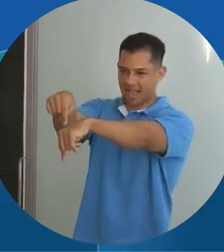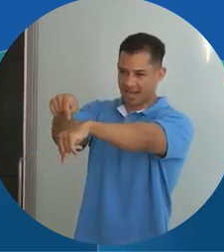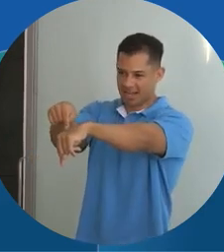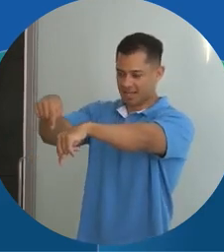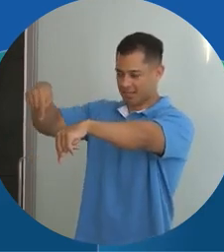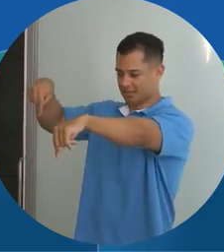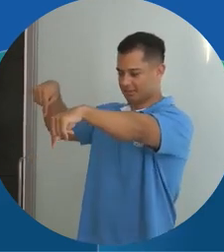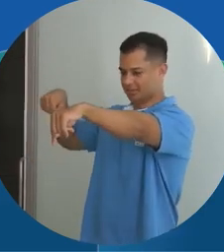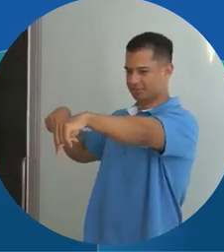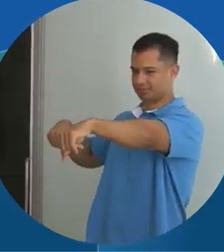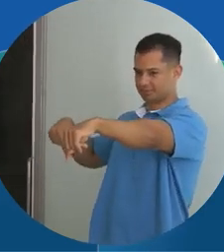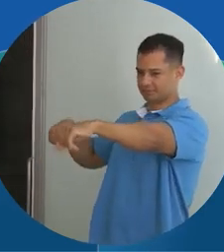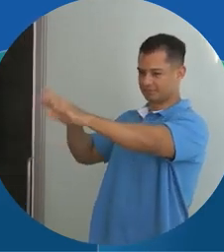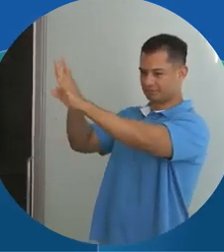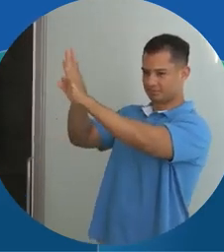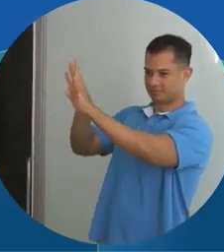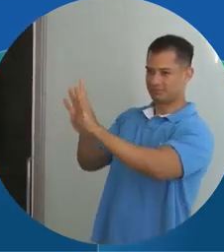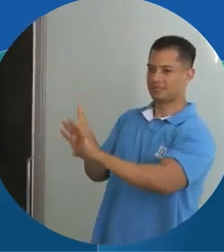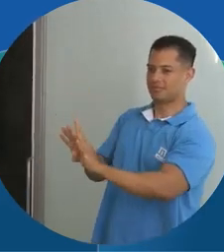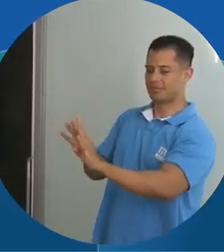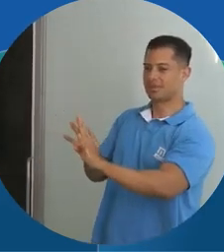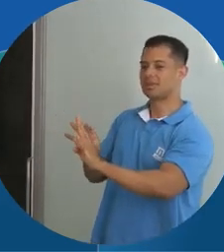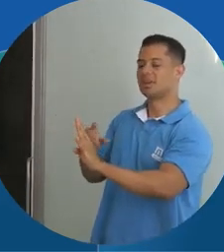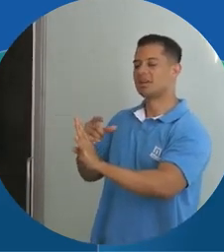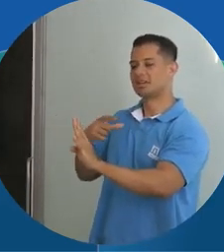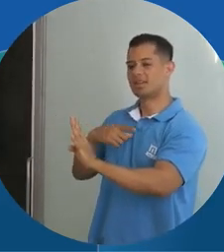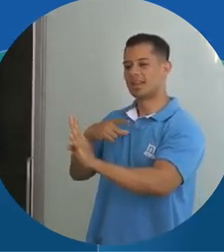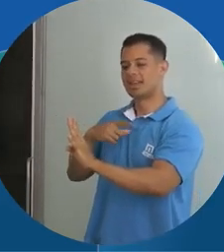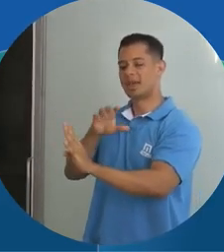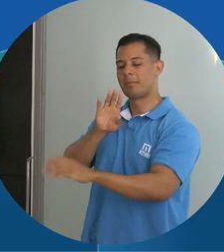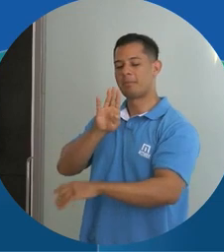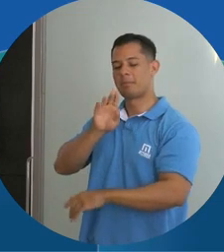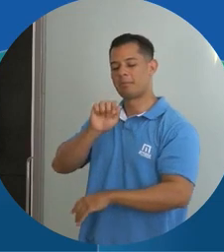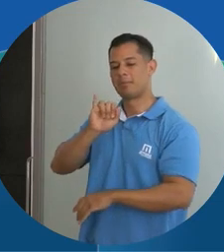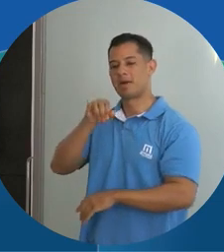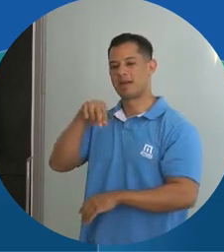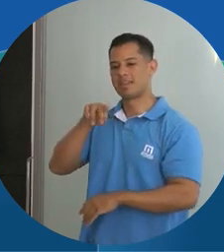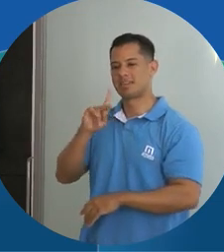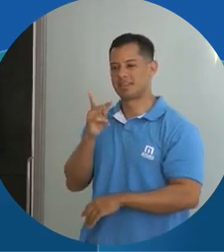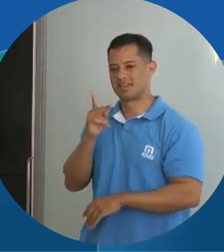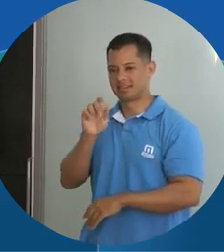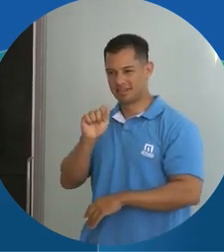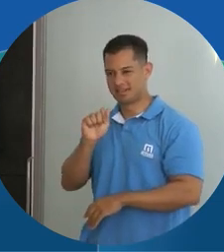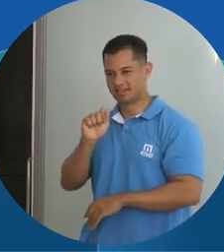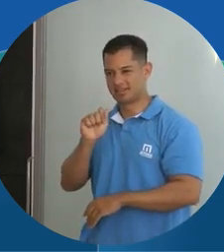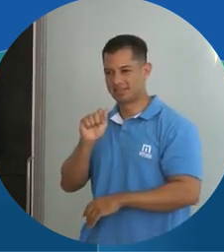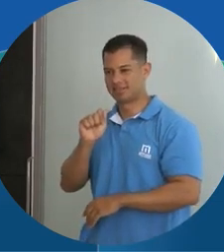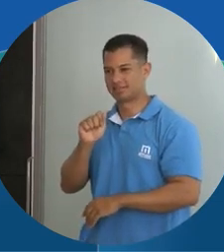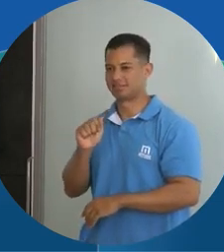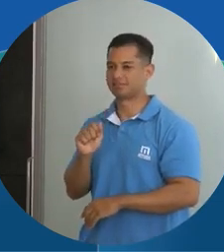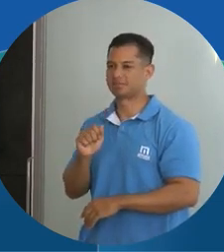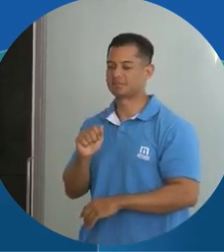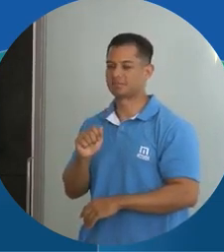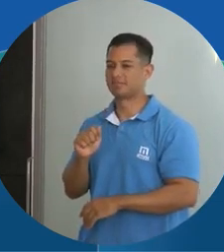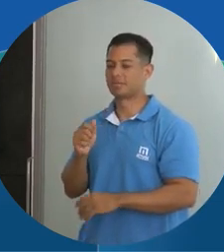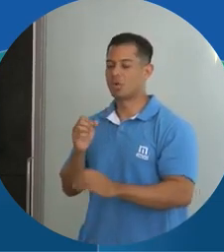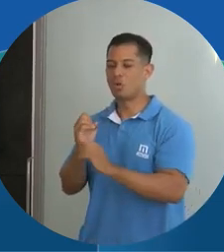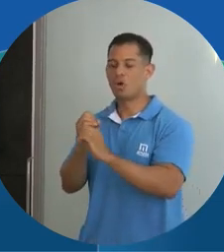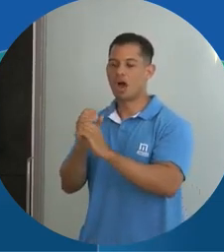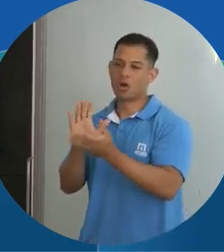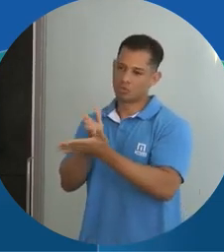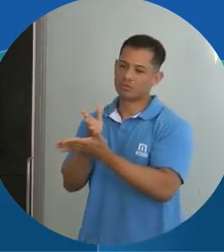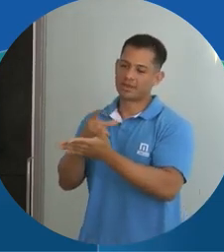nem nada, apenas a bainha atuando. Você vê que ela em alguns casos, ela com tubo, alguns